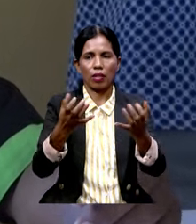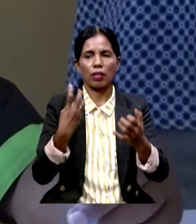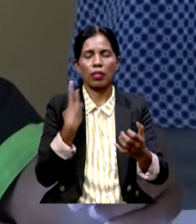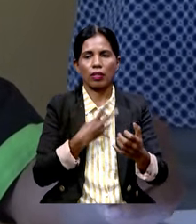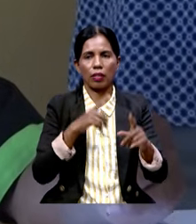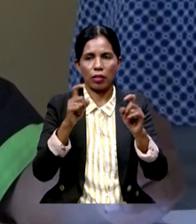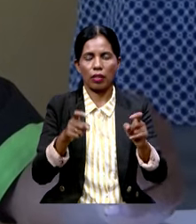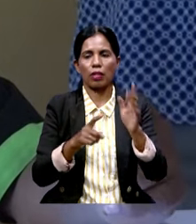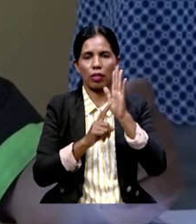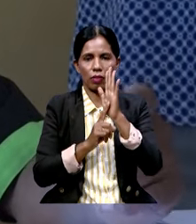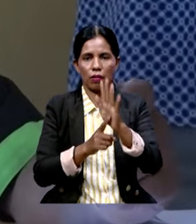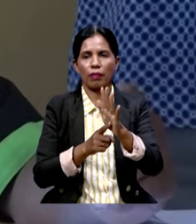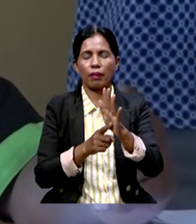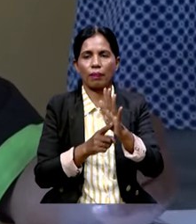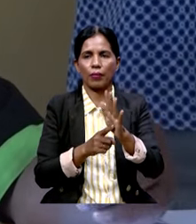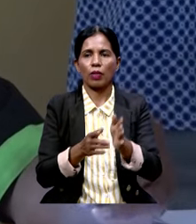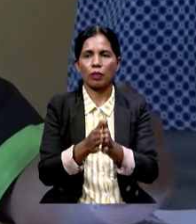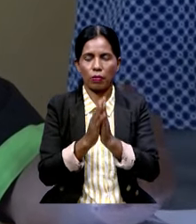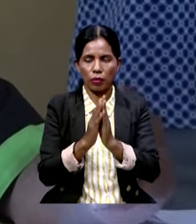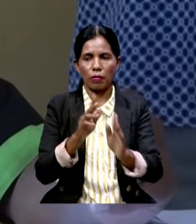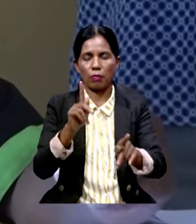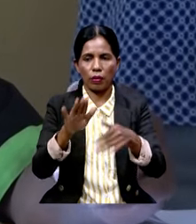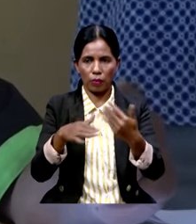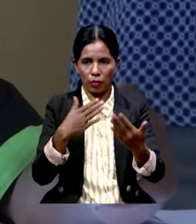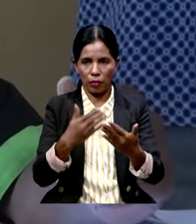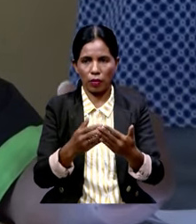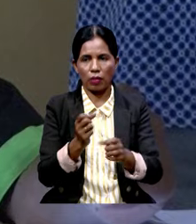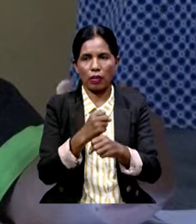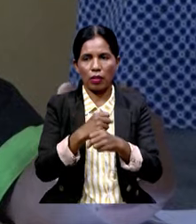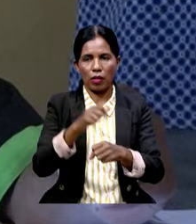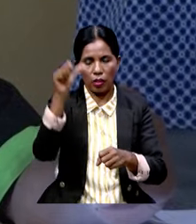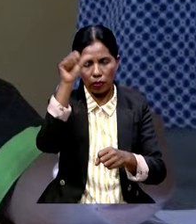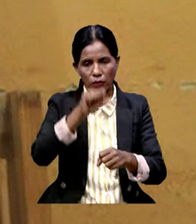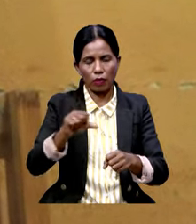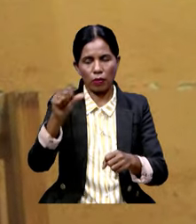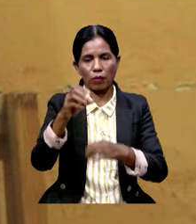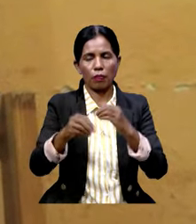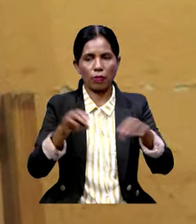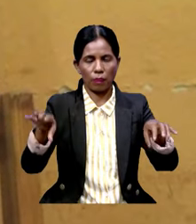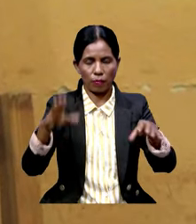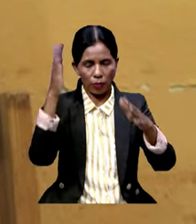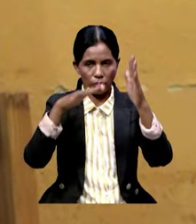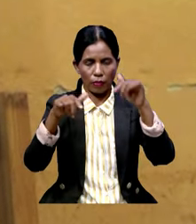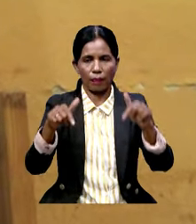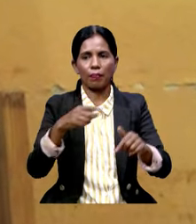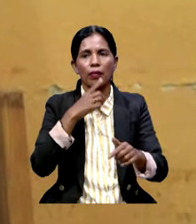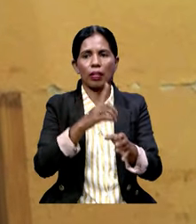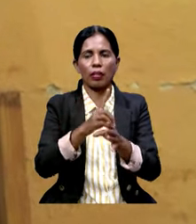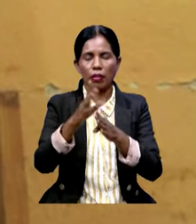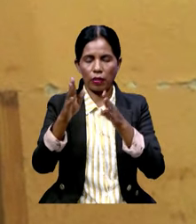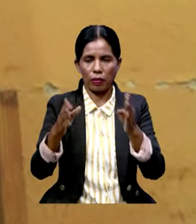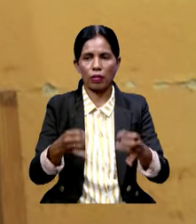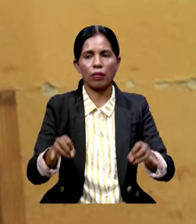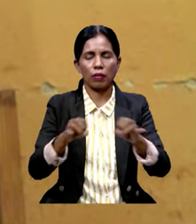tengke husuba entidade relevante atau la auditori kono basun tu siran sana. Hatamba lamentasam ne direktur eksekutifu